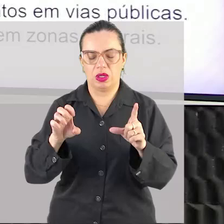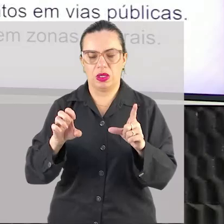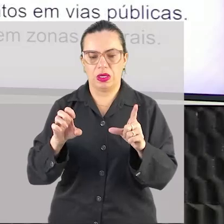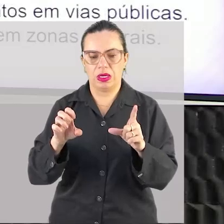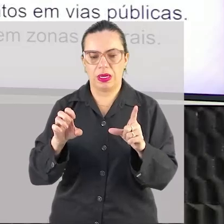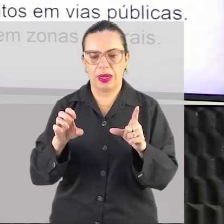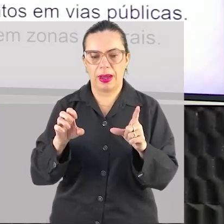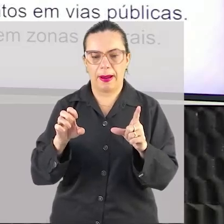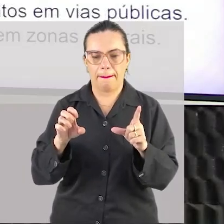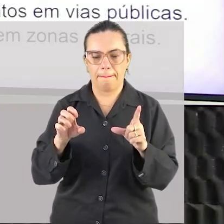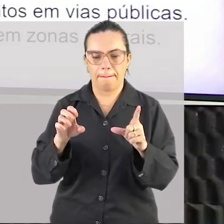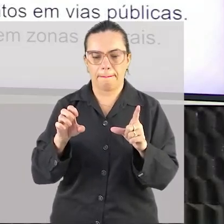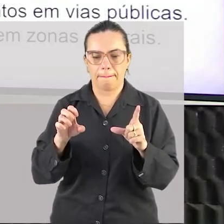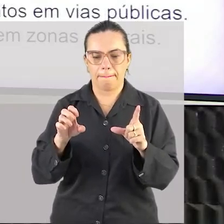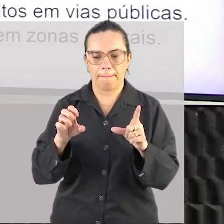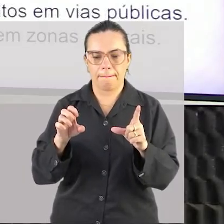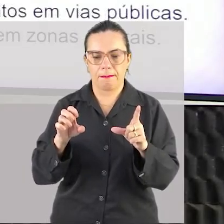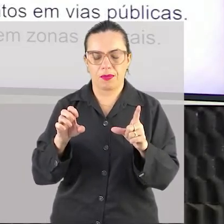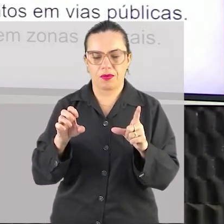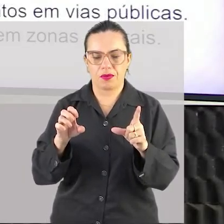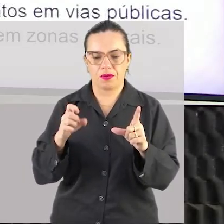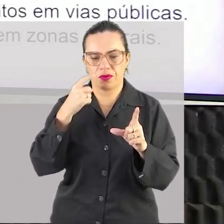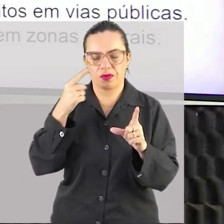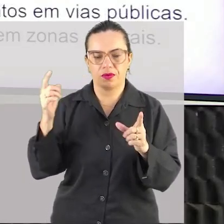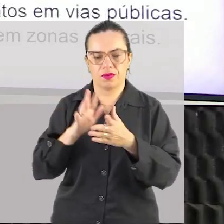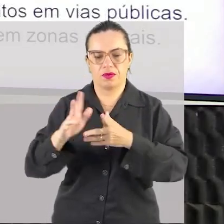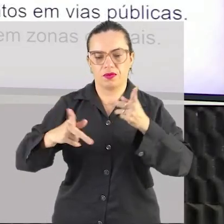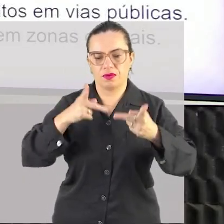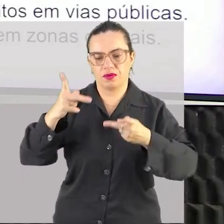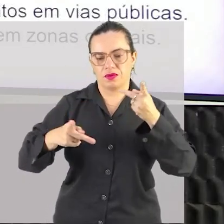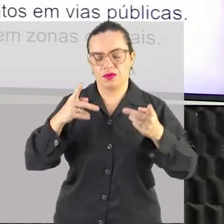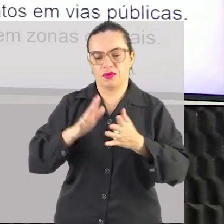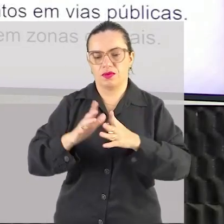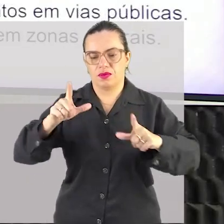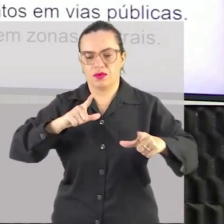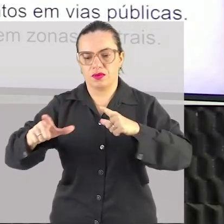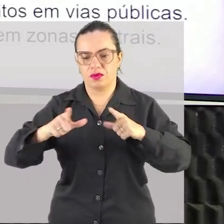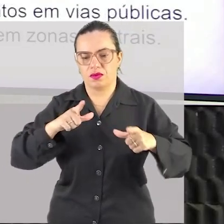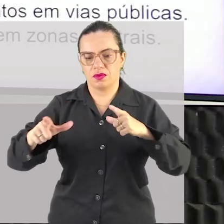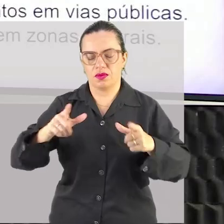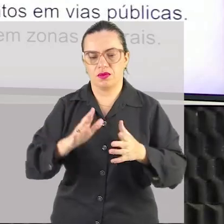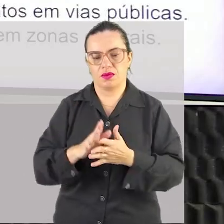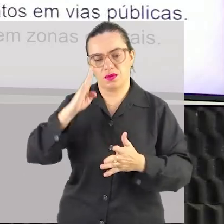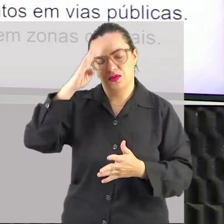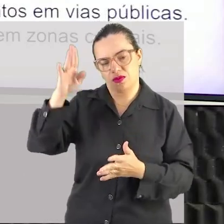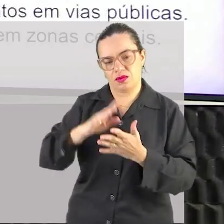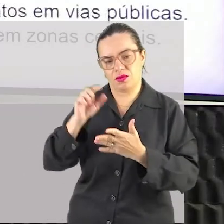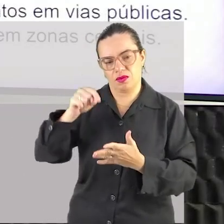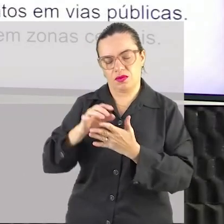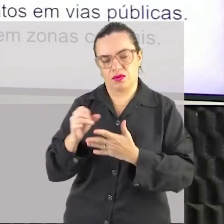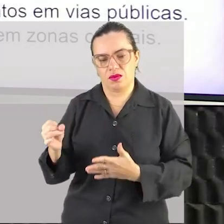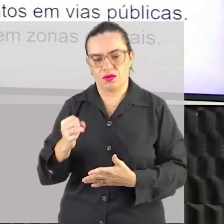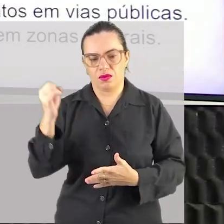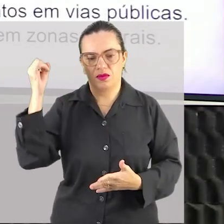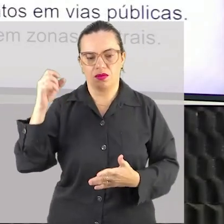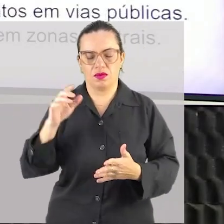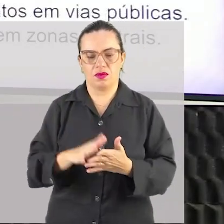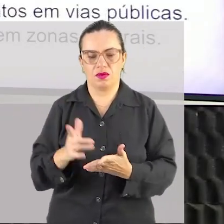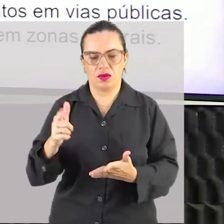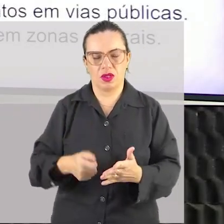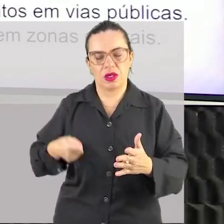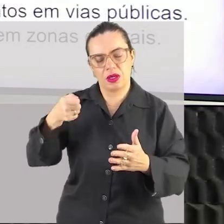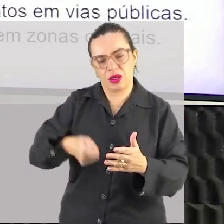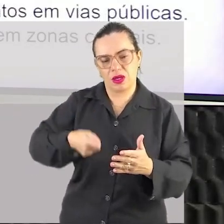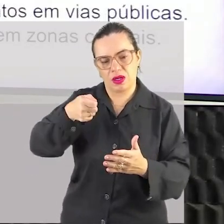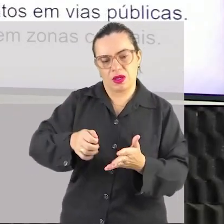de empregos em zonas centrais quando eu falo concentração de empregos em zonas centrais eu vou exigir que as pessoas se